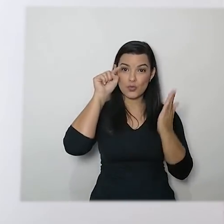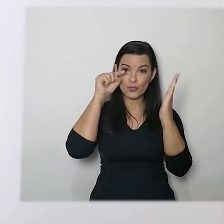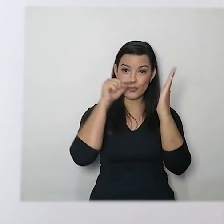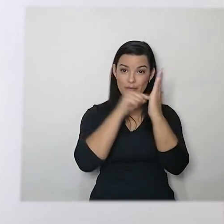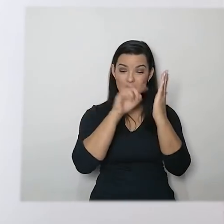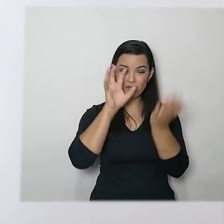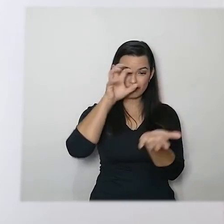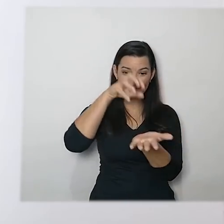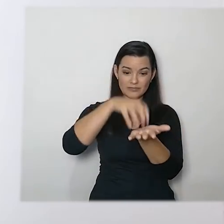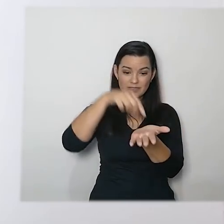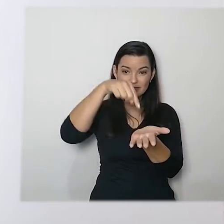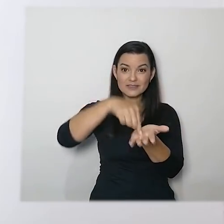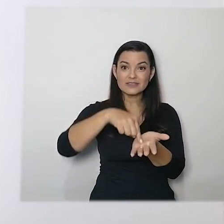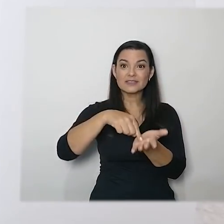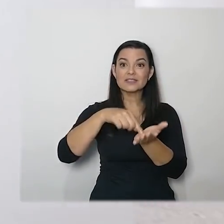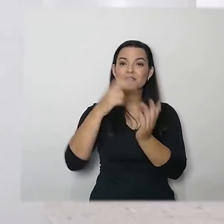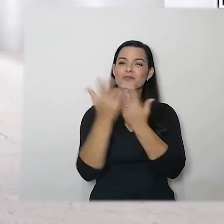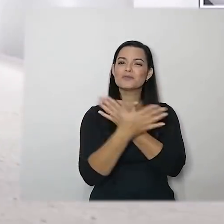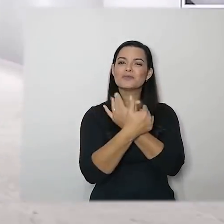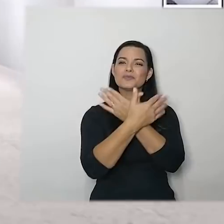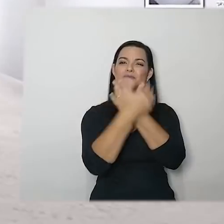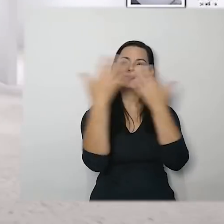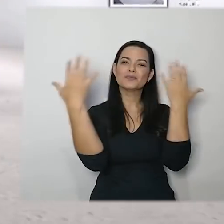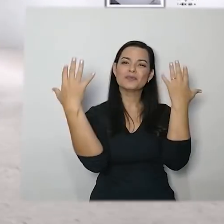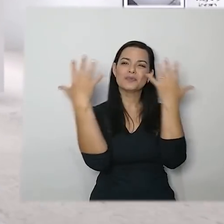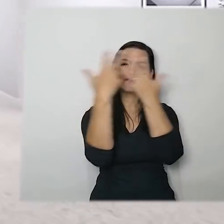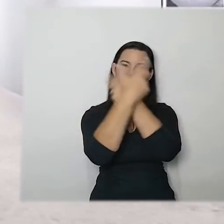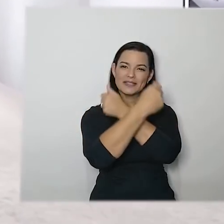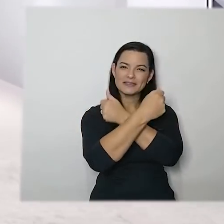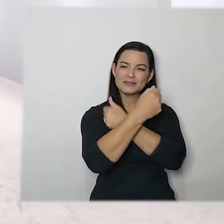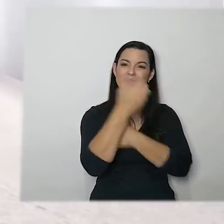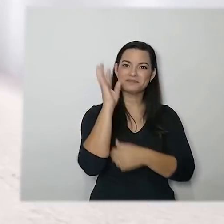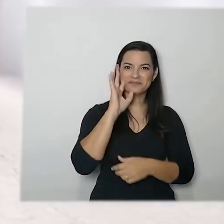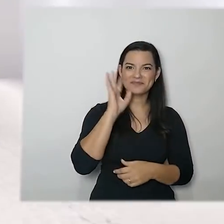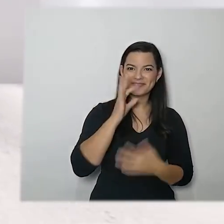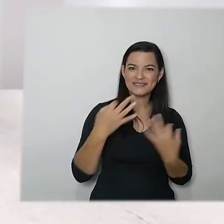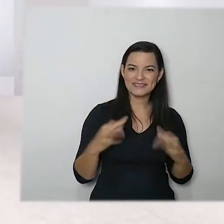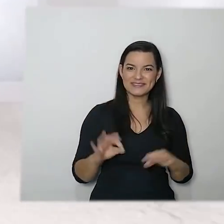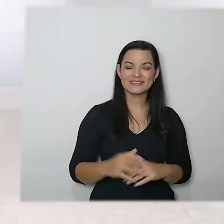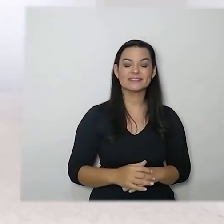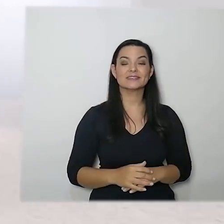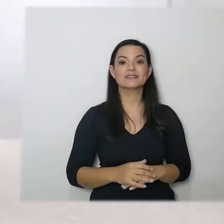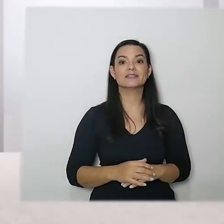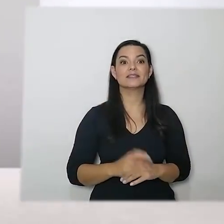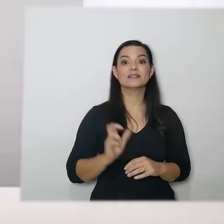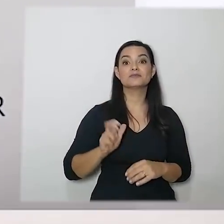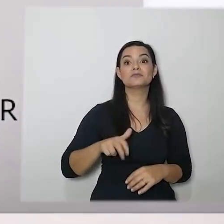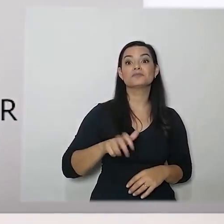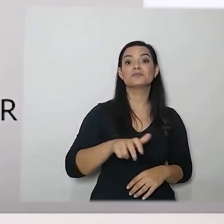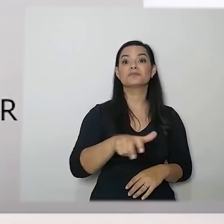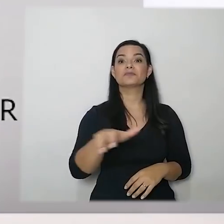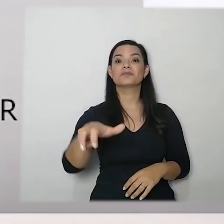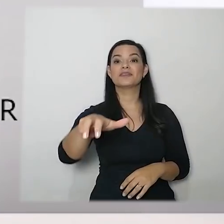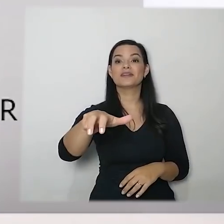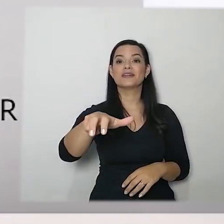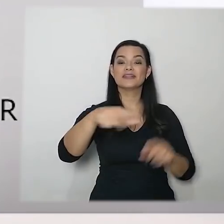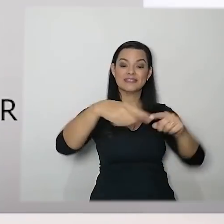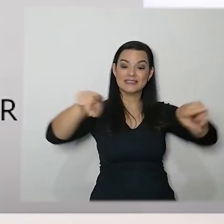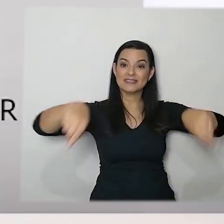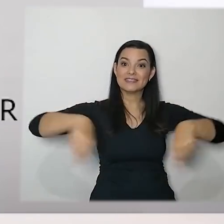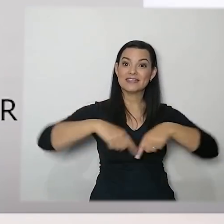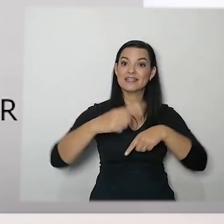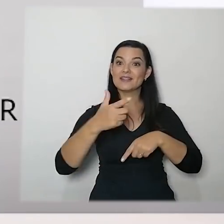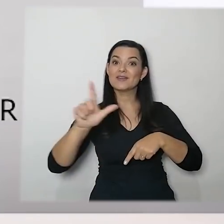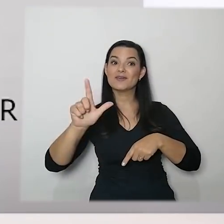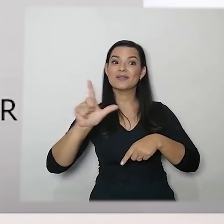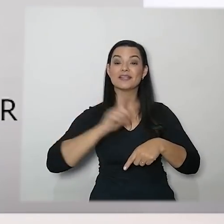borboleta linda. Que legal essa pintura! Caminhando para a próxima sala do nosso museu, temos aqui